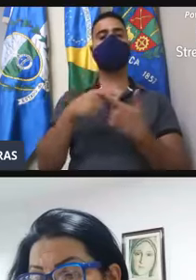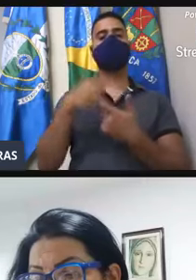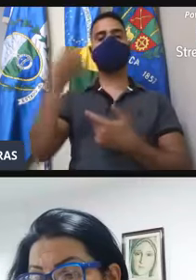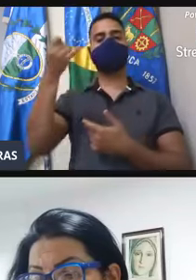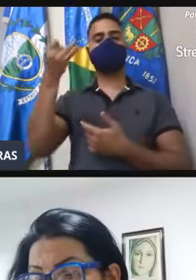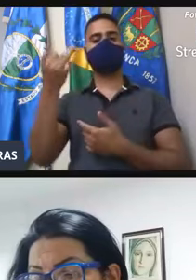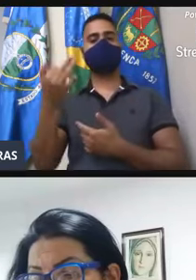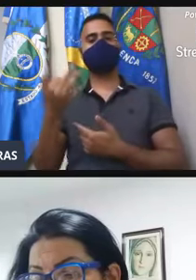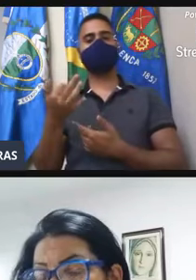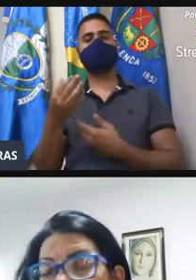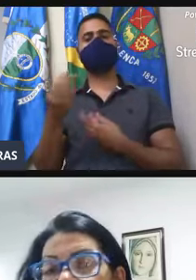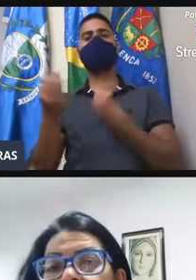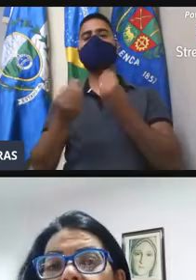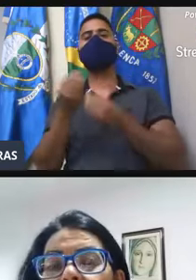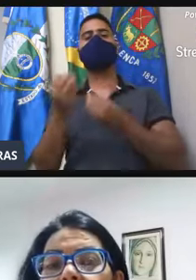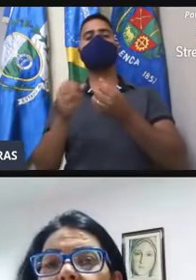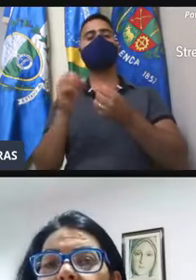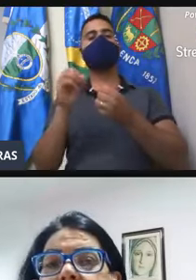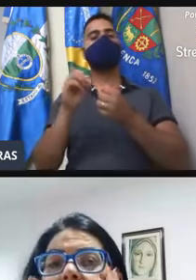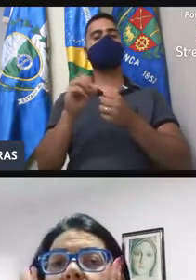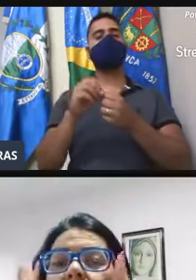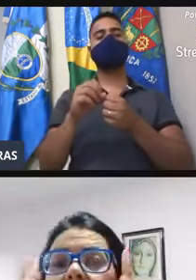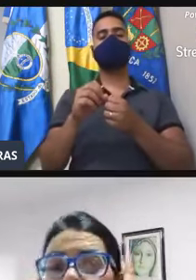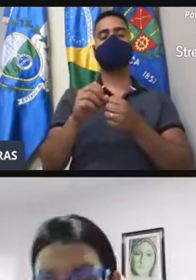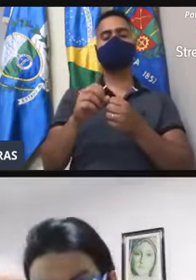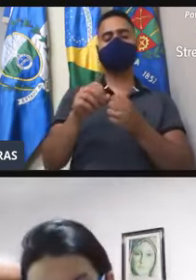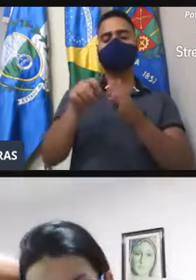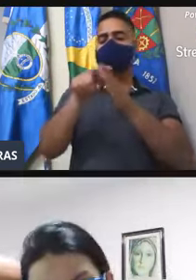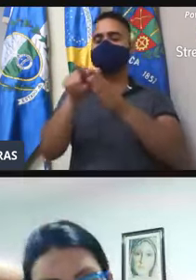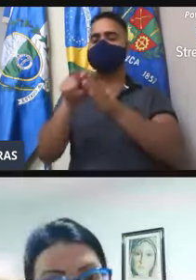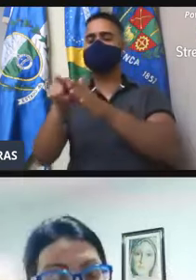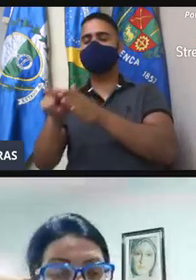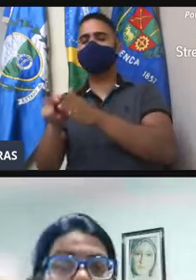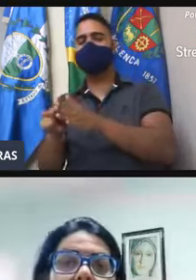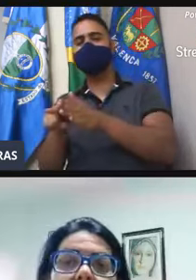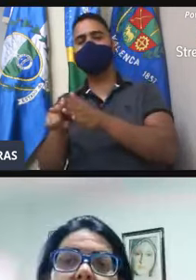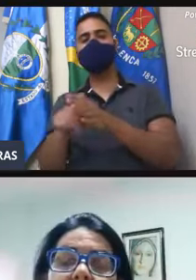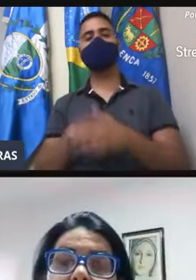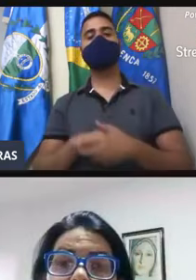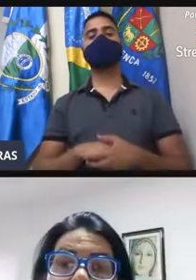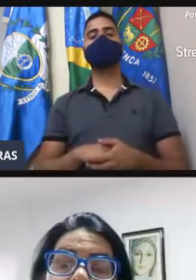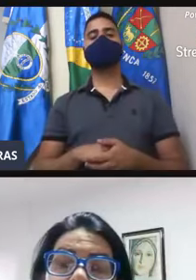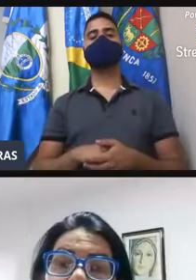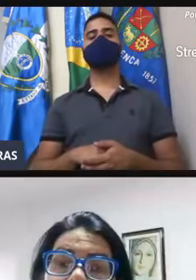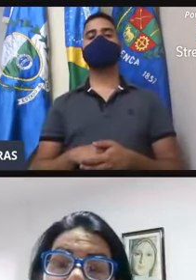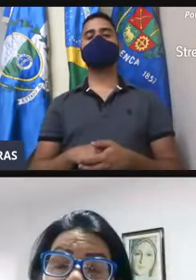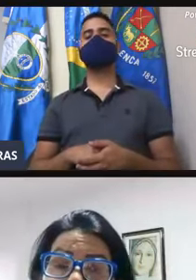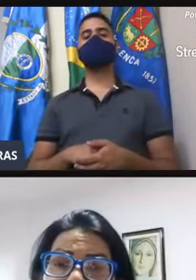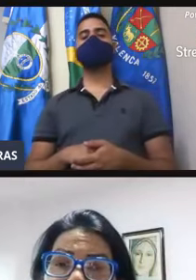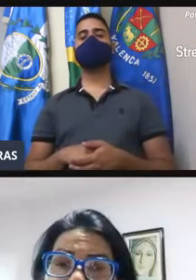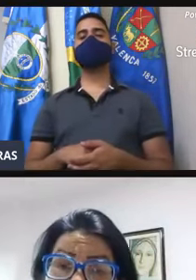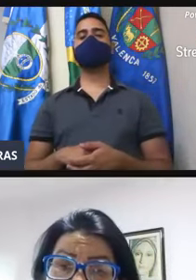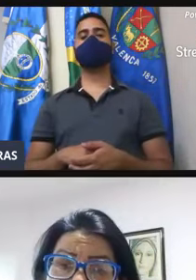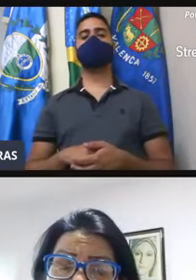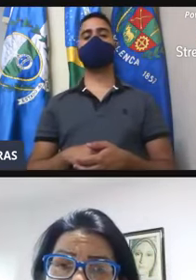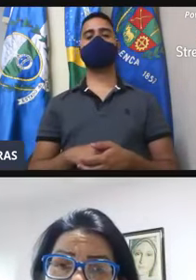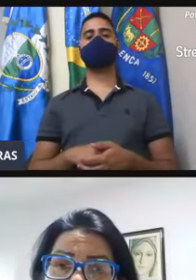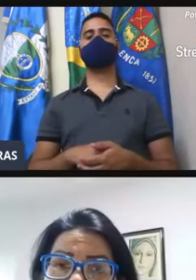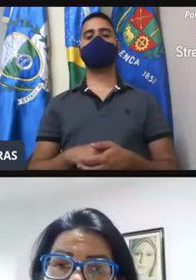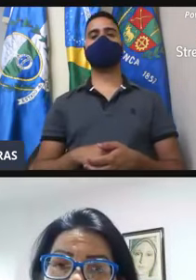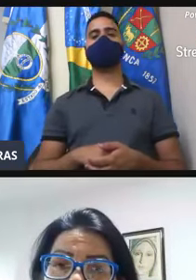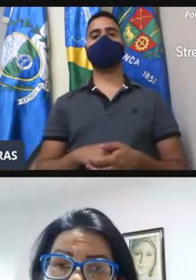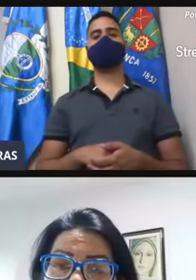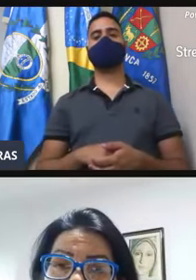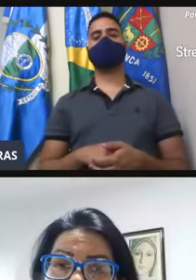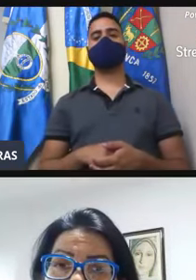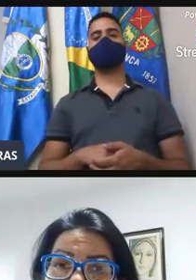como era realmente feito essa avaliação técnica. Então, eles doaram, fizeram essa doação. Nós